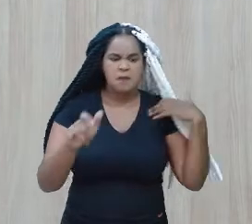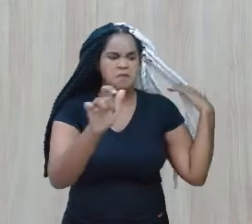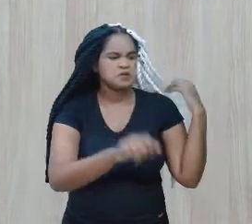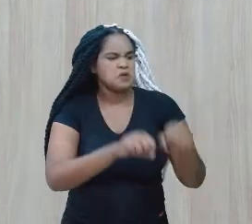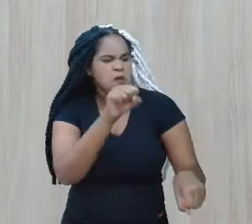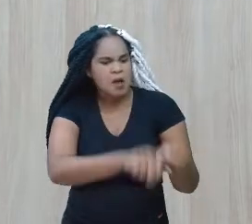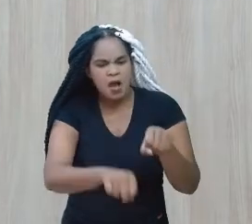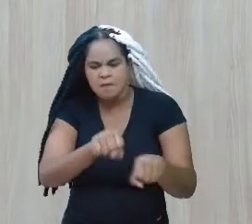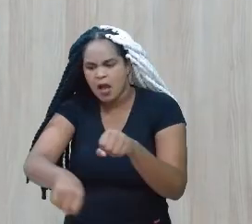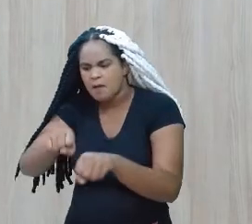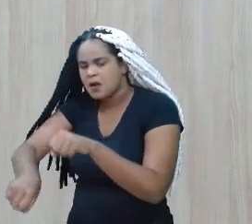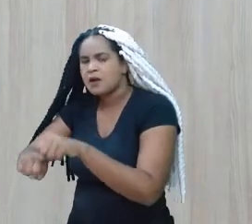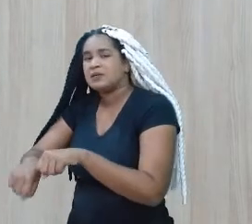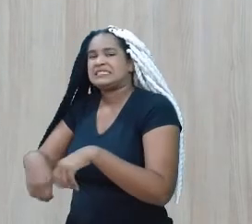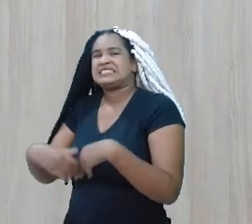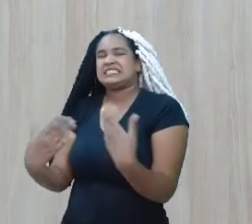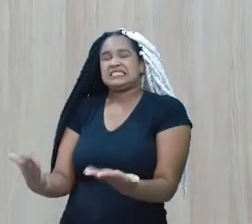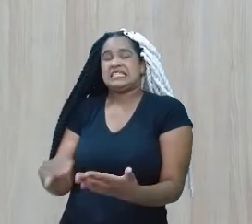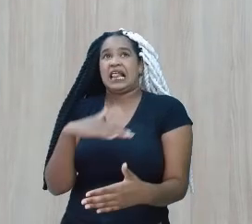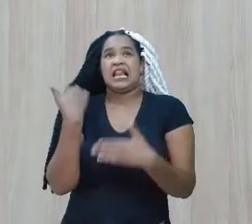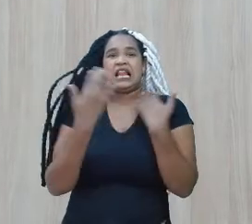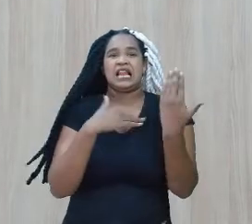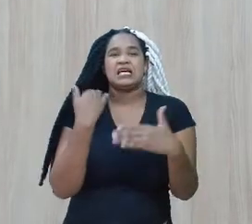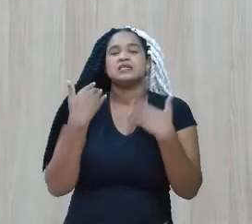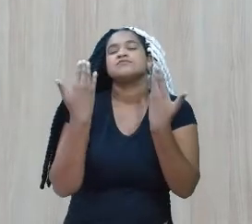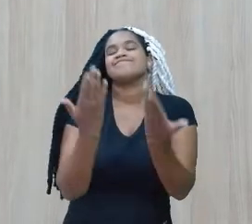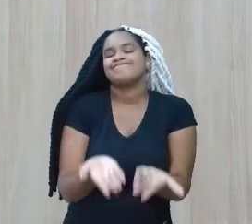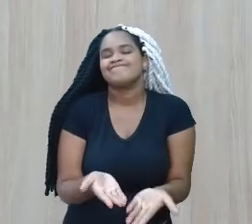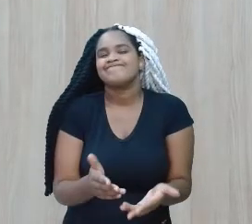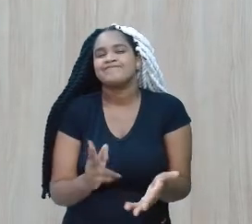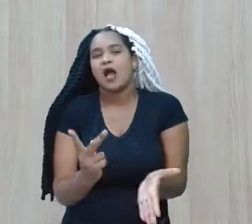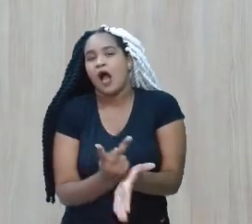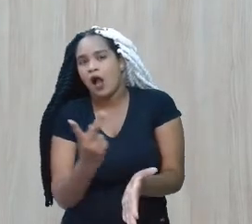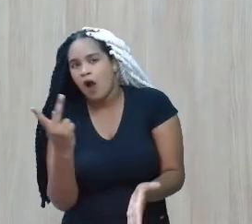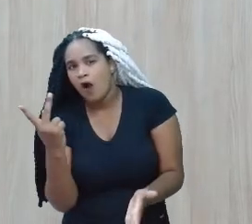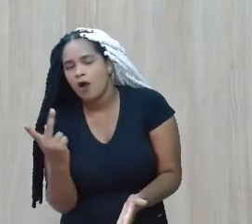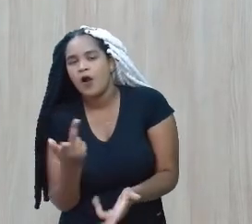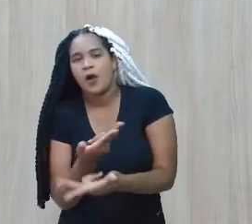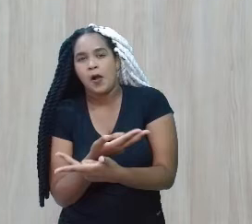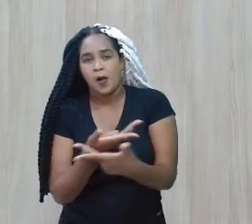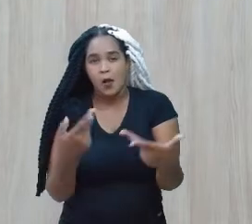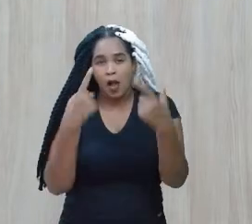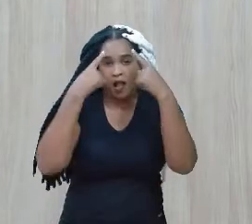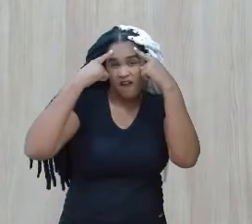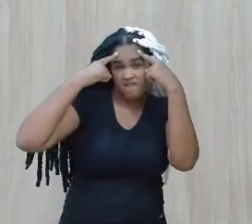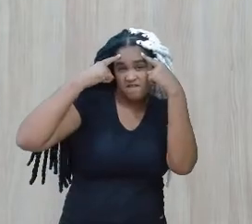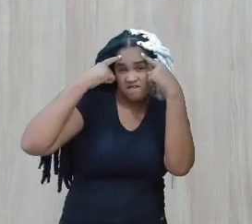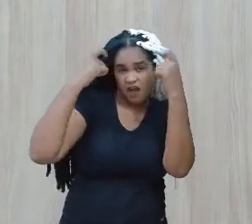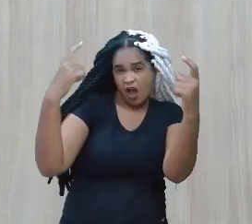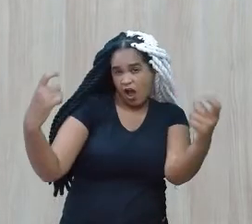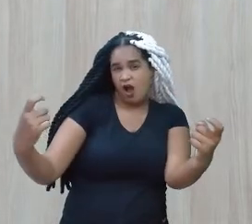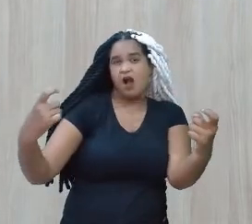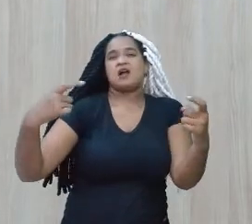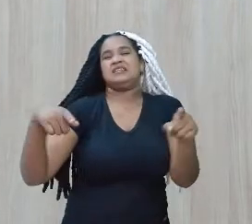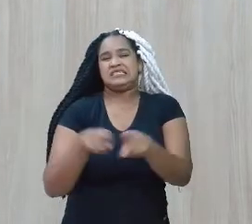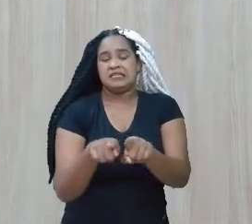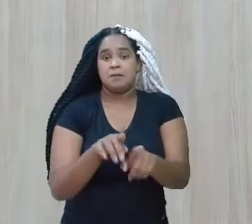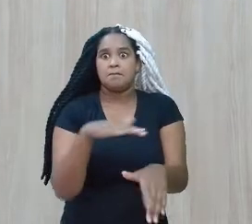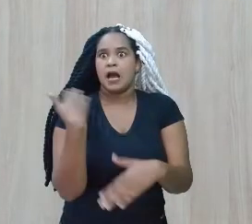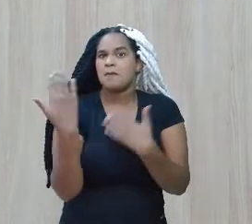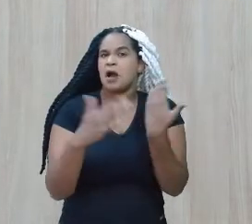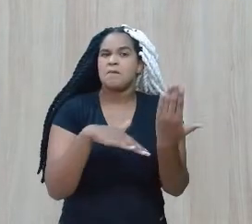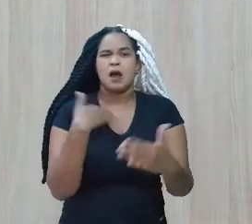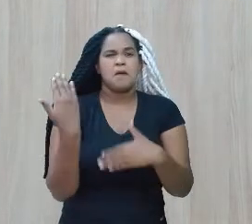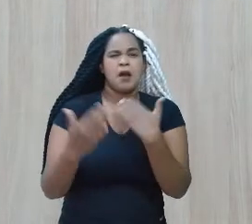assassinadas. E aí, vários acontecimentos de violência, de morte